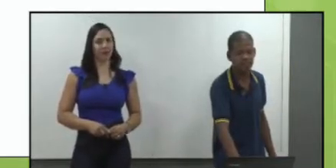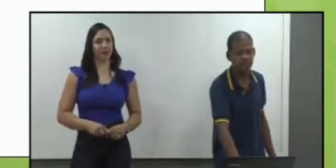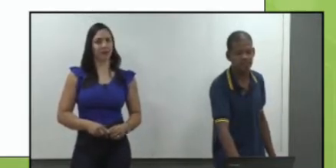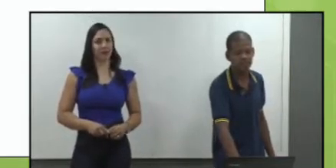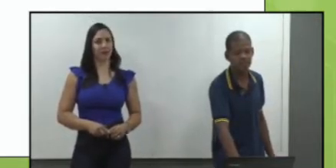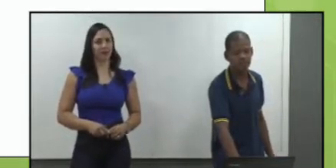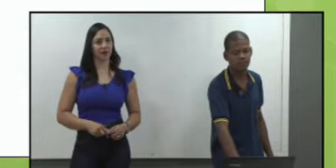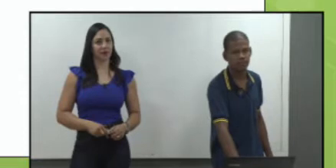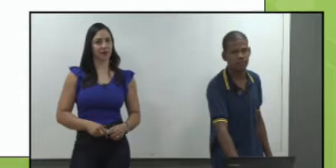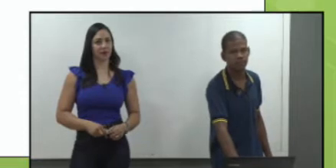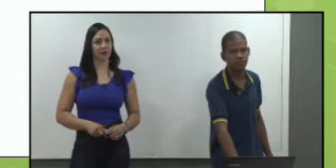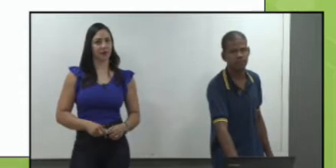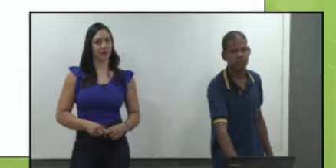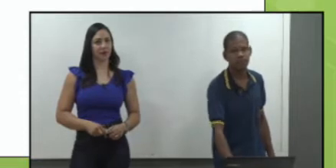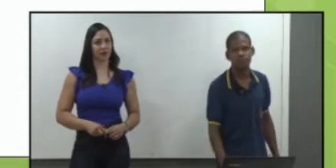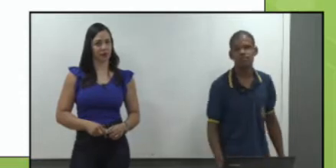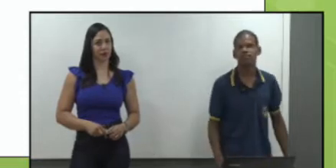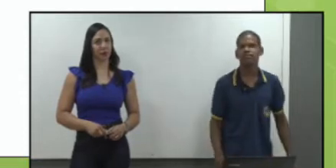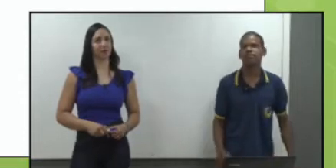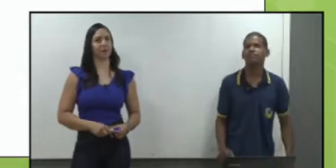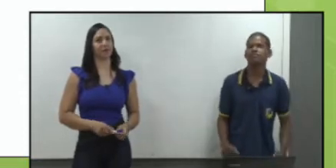Momento.